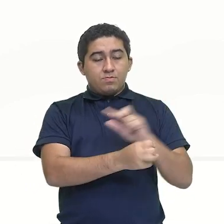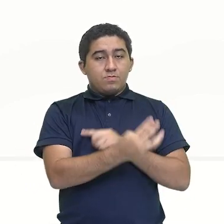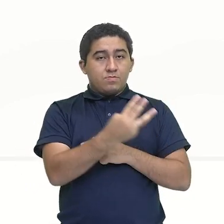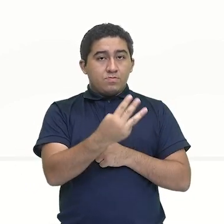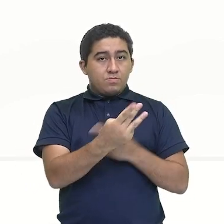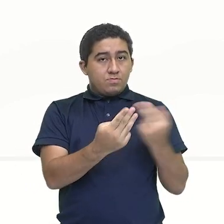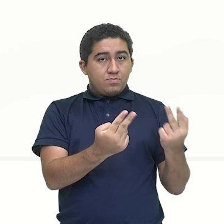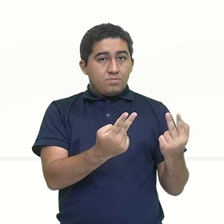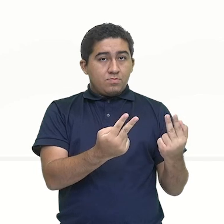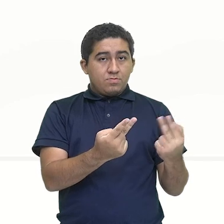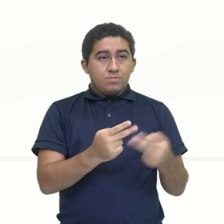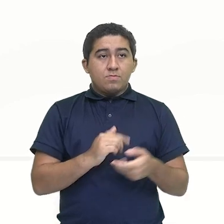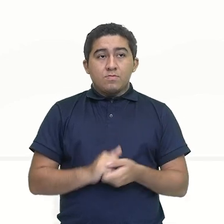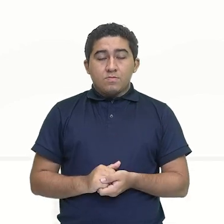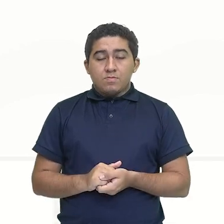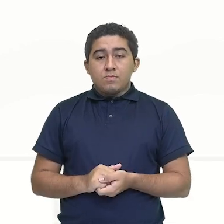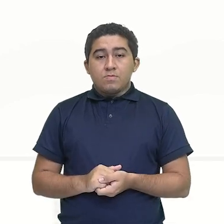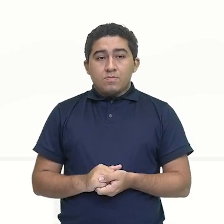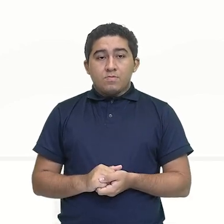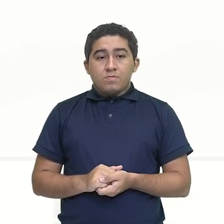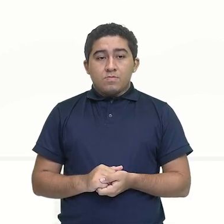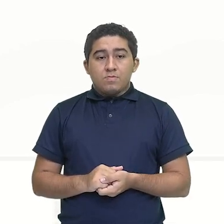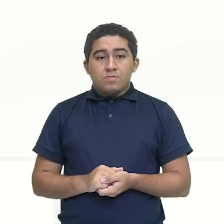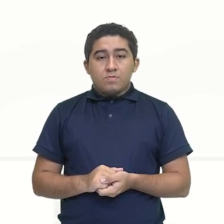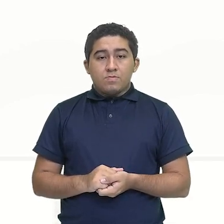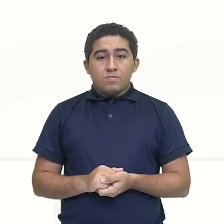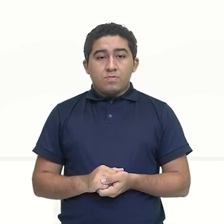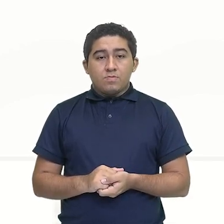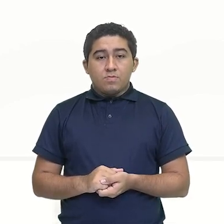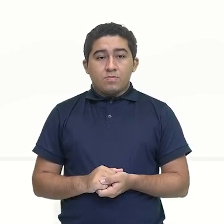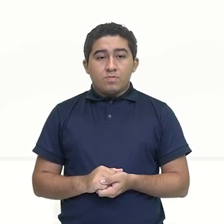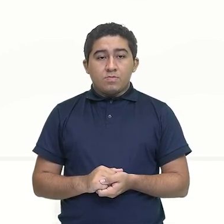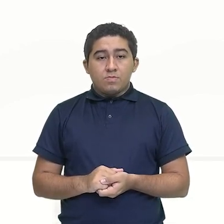os 3 com a mesma letra, tá? Eu não sei qual é a medida